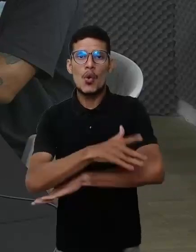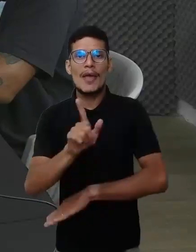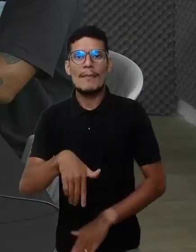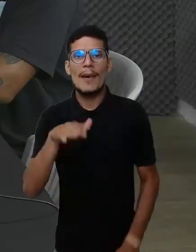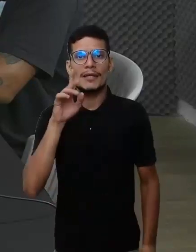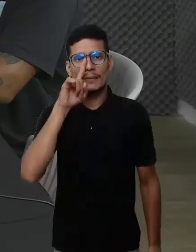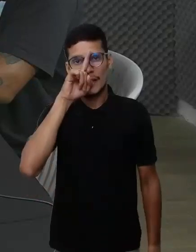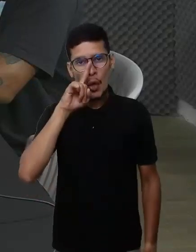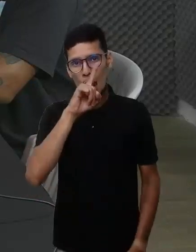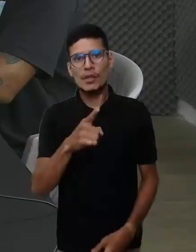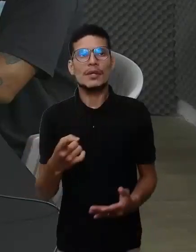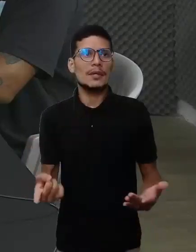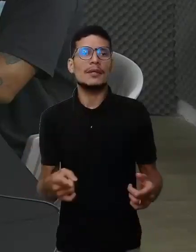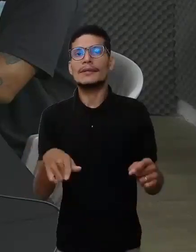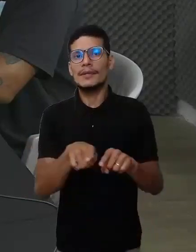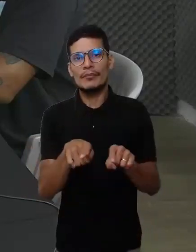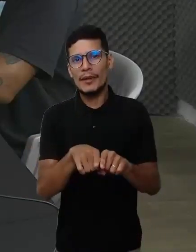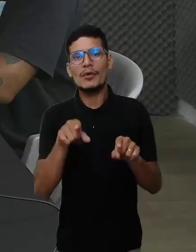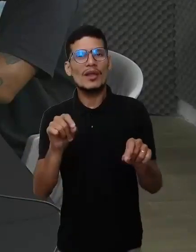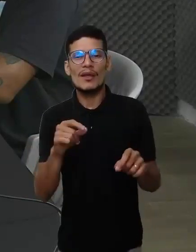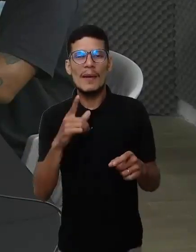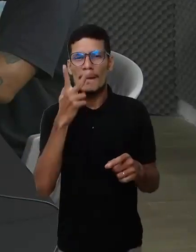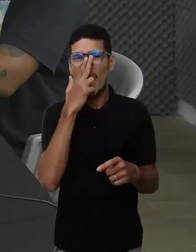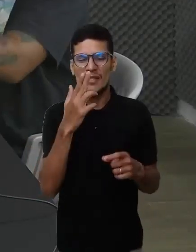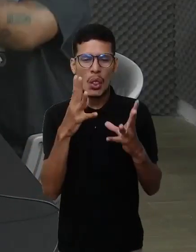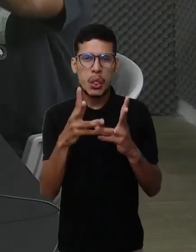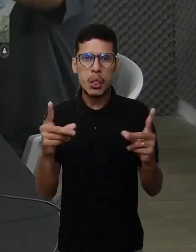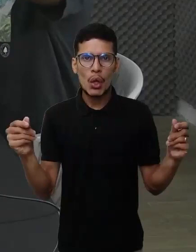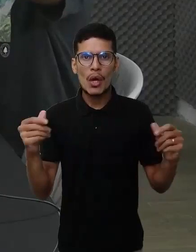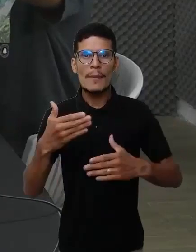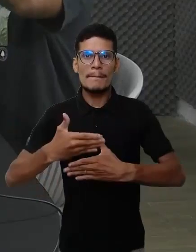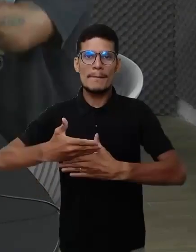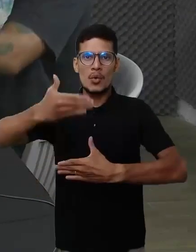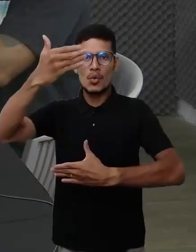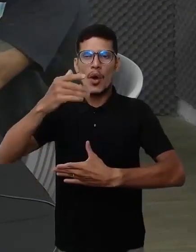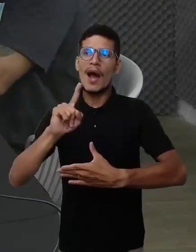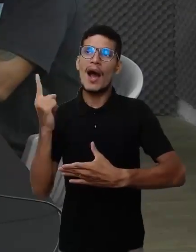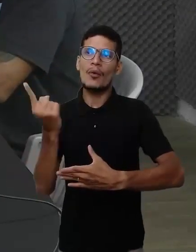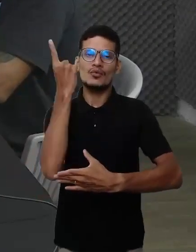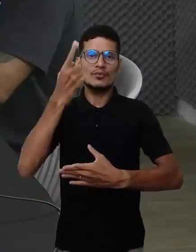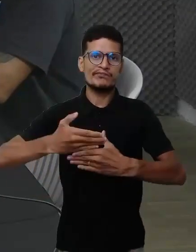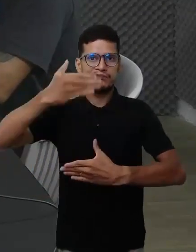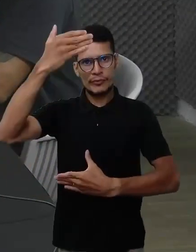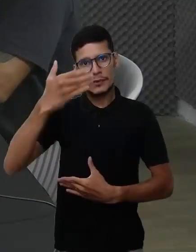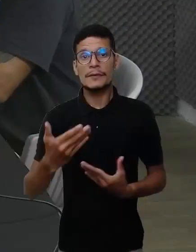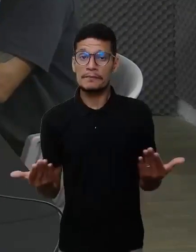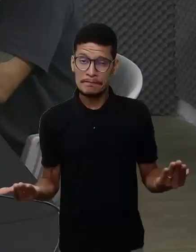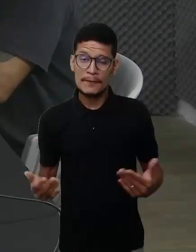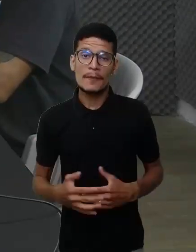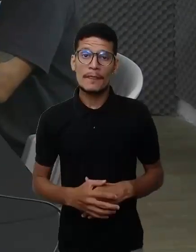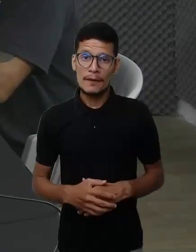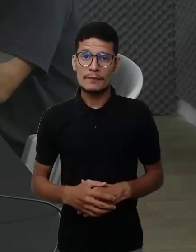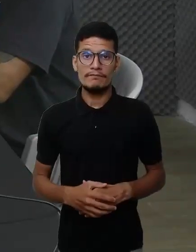perigosa, sendo considerada cada vez mais esquisita. Os muros cada vez mais altos. Né? E